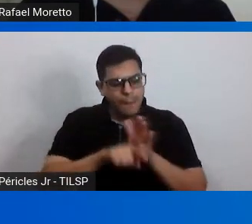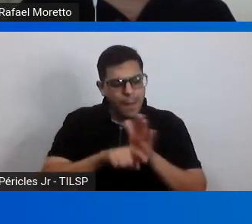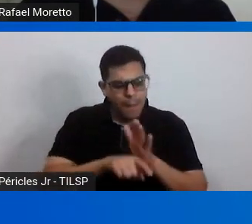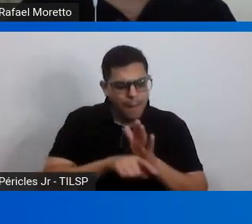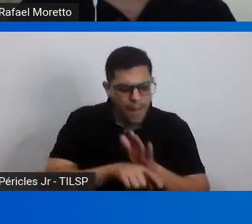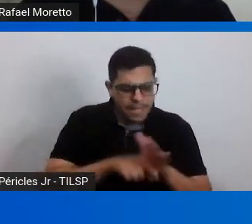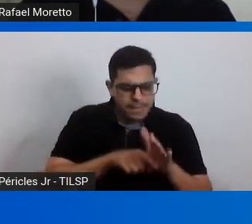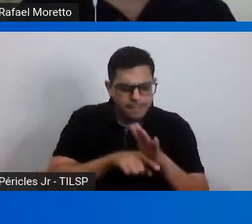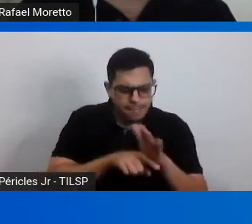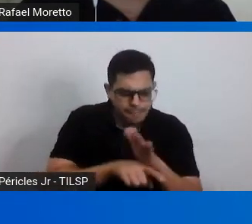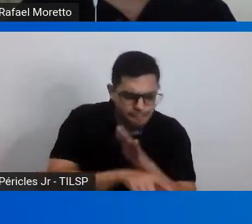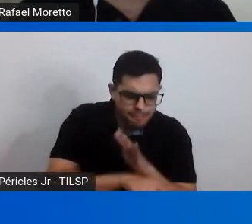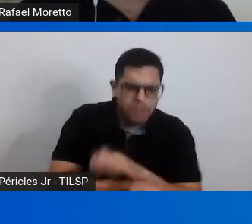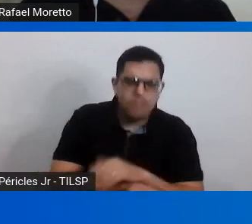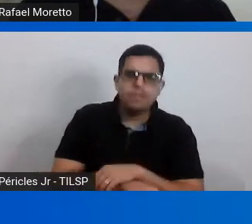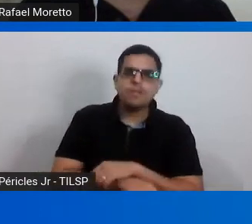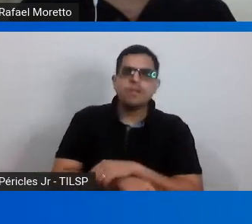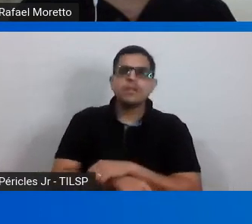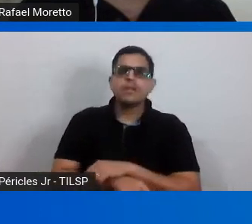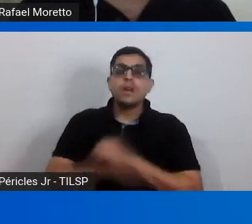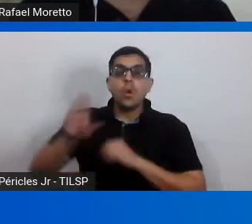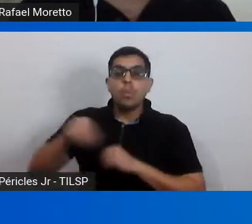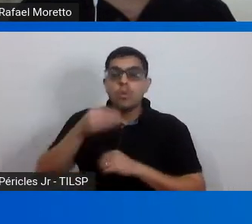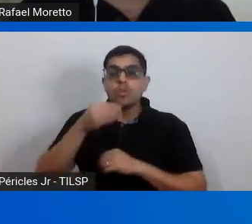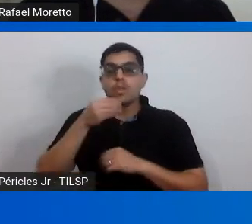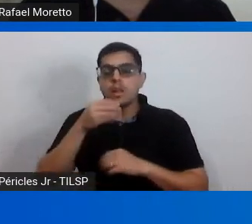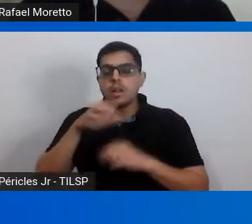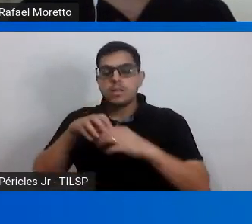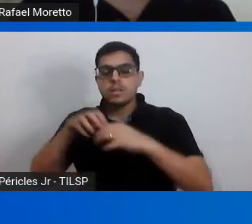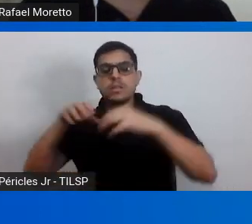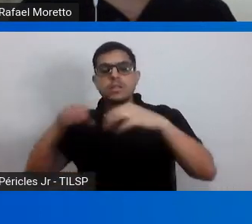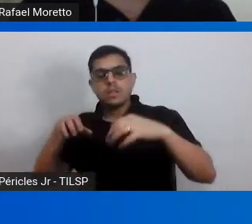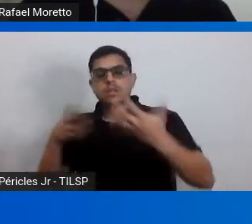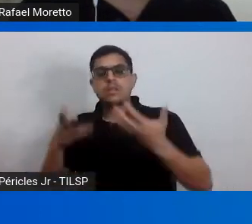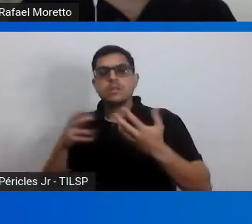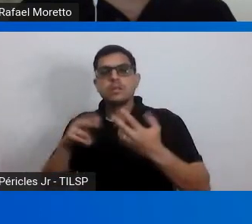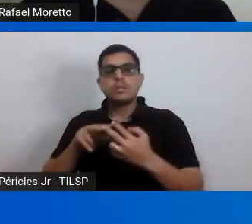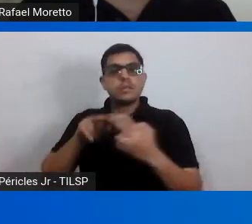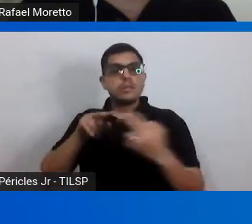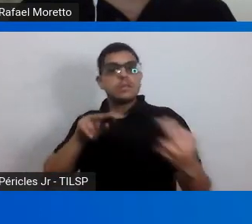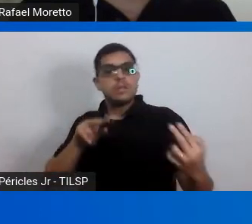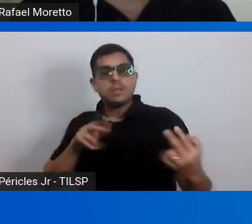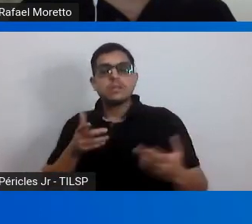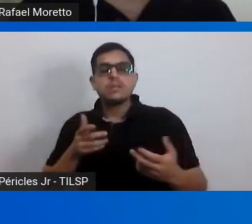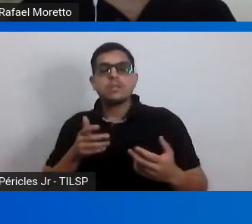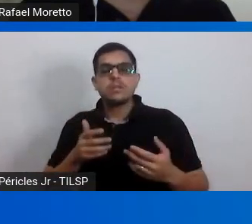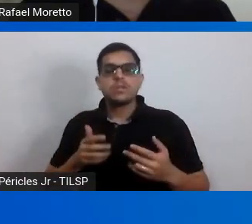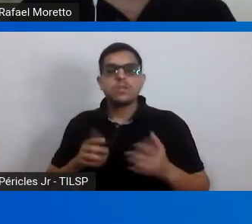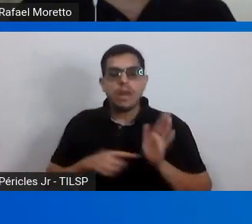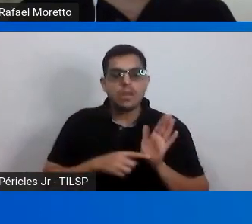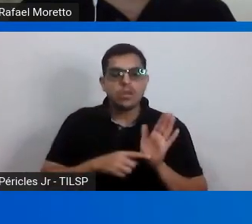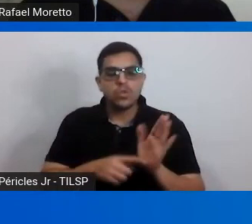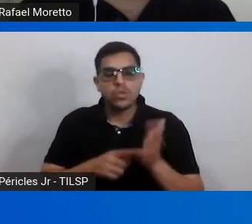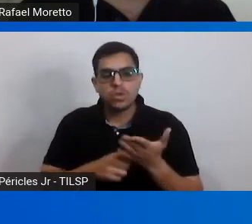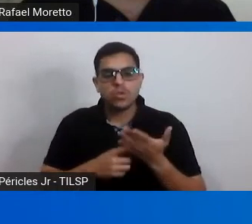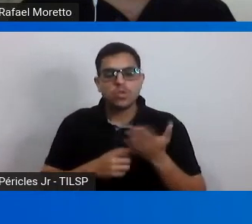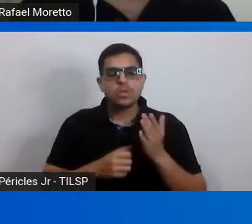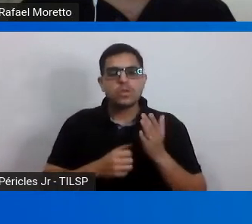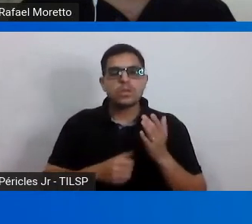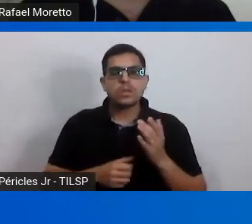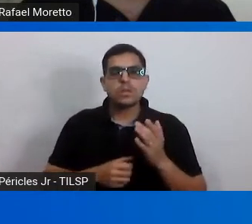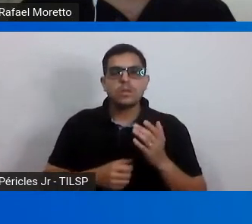oportunidades para estudar remotamente para estudar à distância para estudar auxiliado por tecnologia e quando isso fica